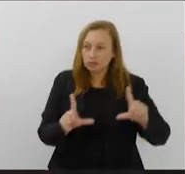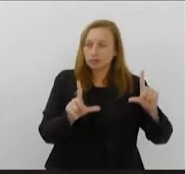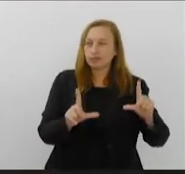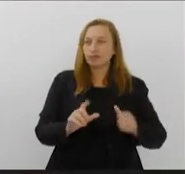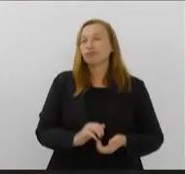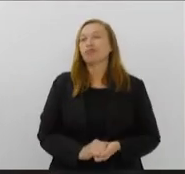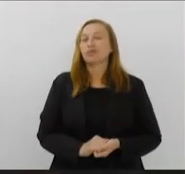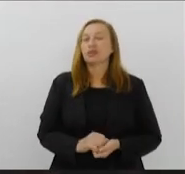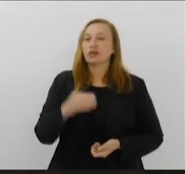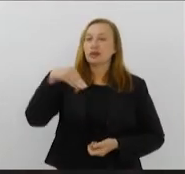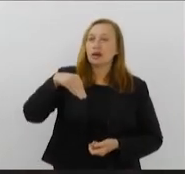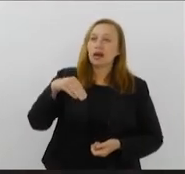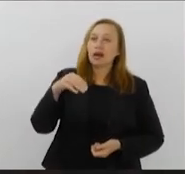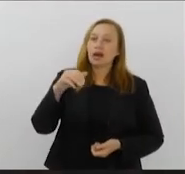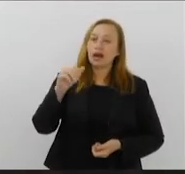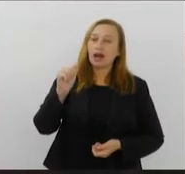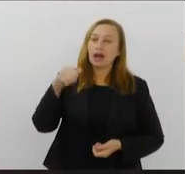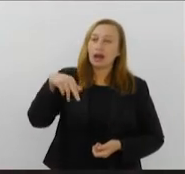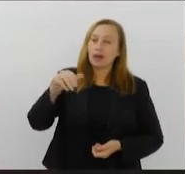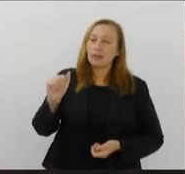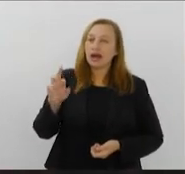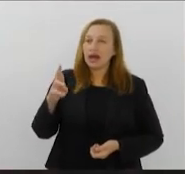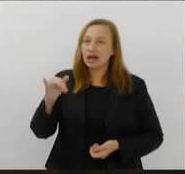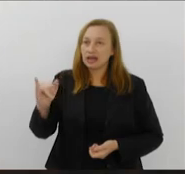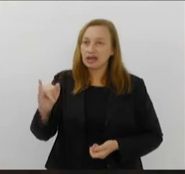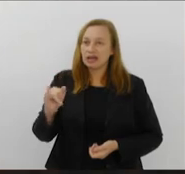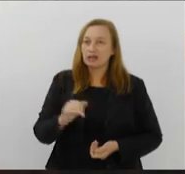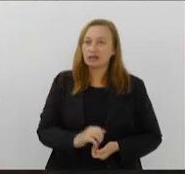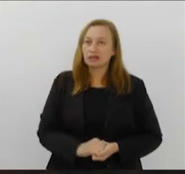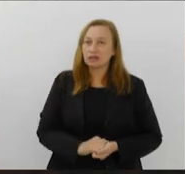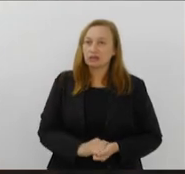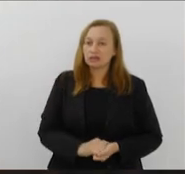com a Mari, sobre